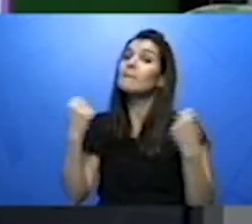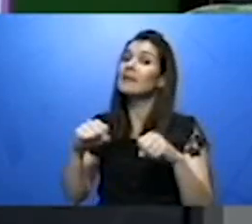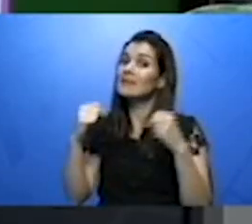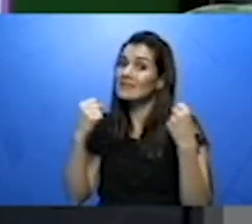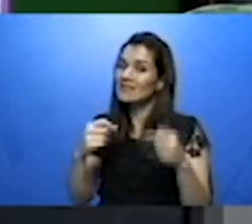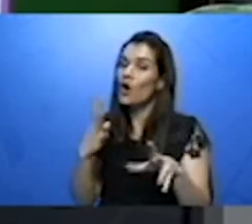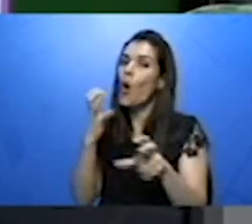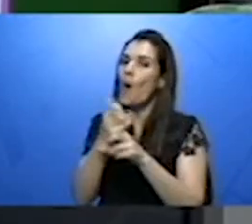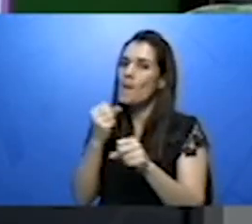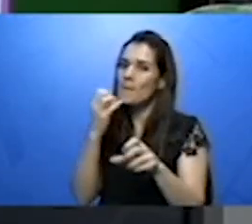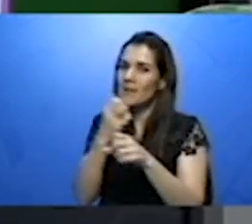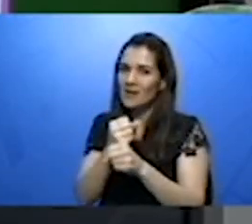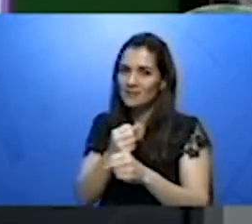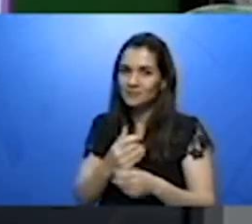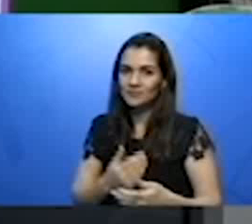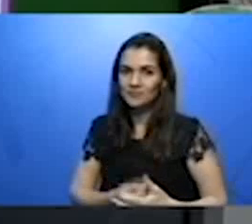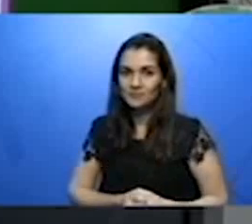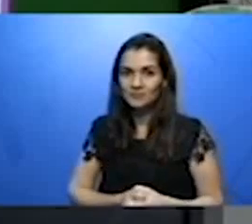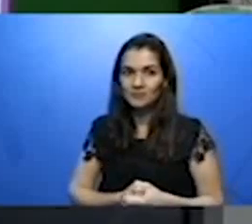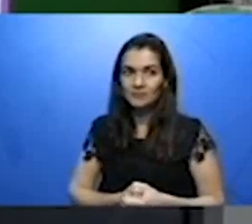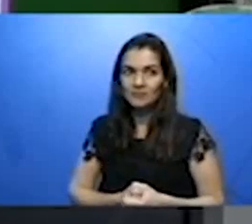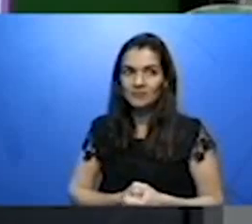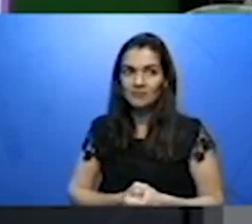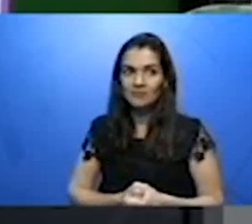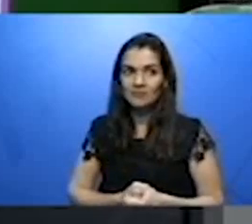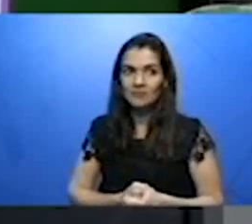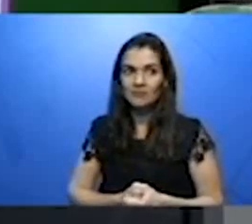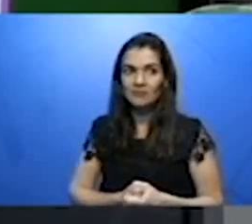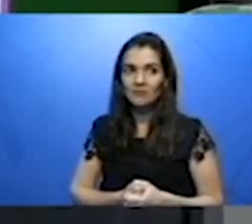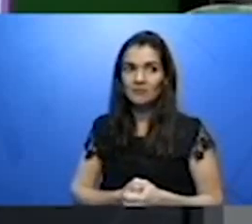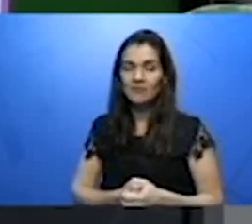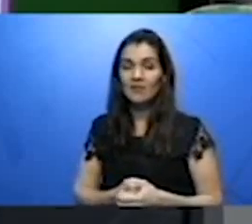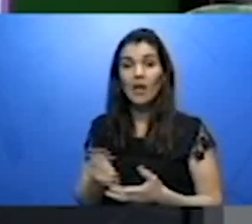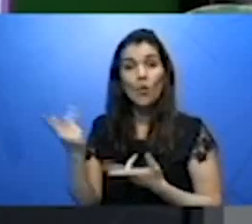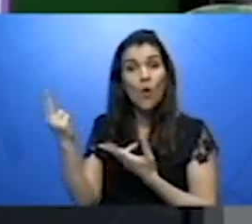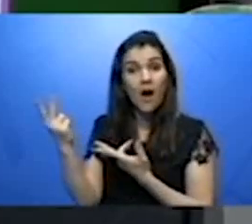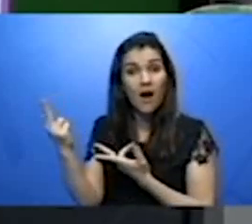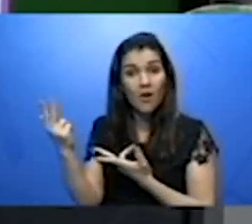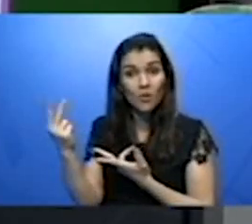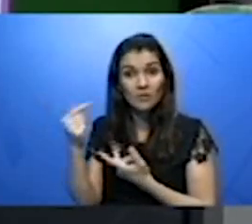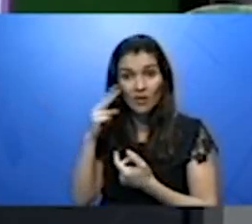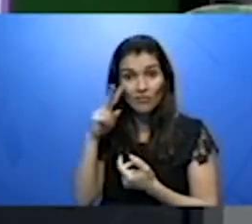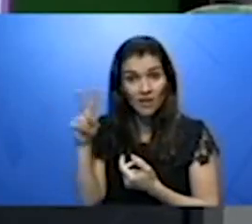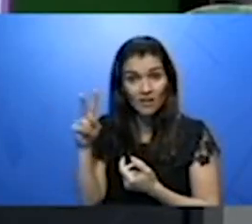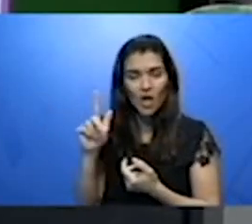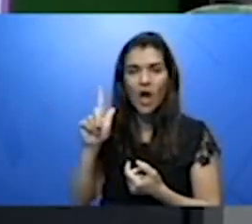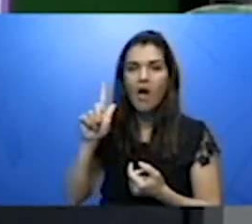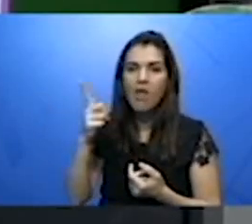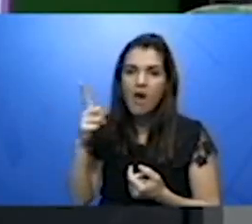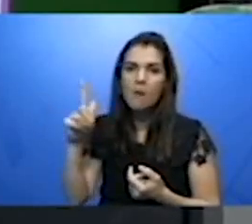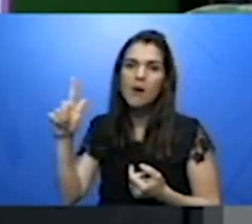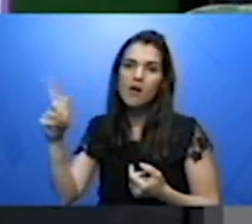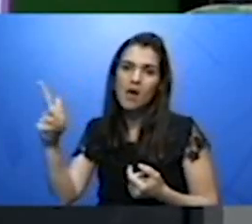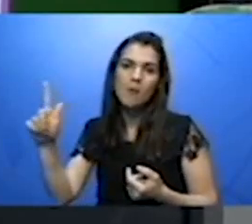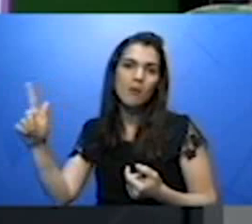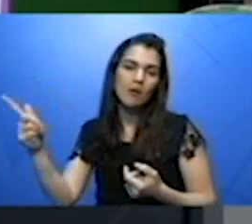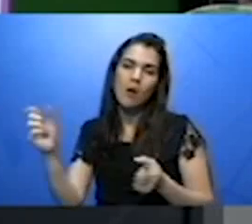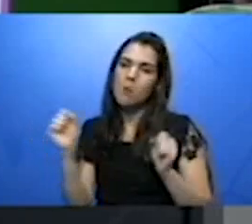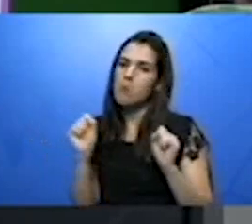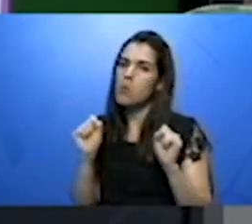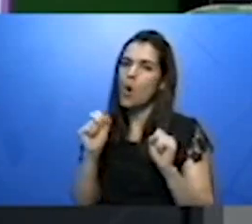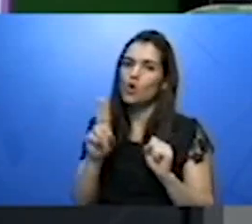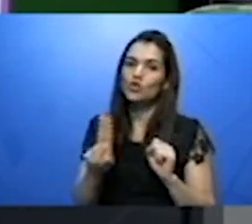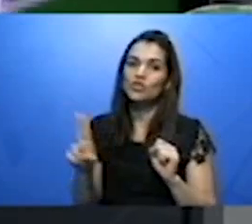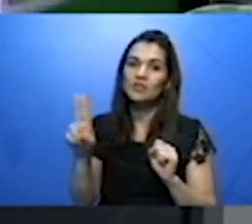a tomar mas vocês repararam que estão medidas iguais que nós estamos somando então nós também podemos utilizar